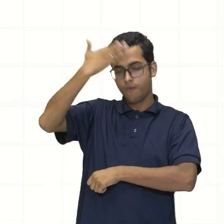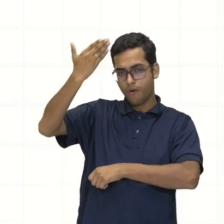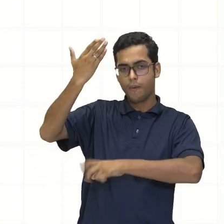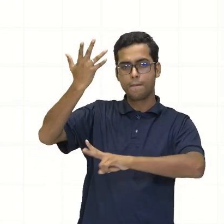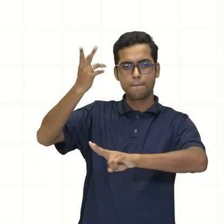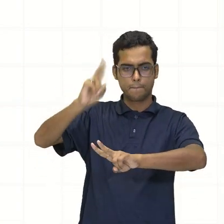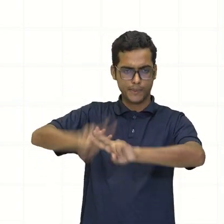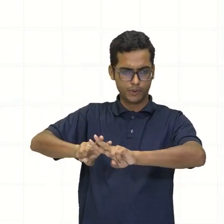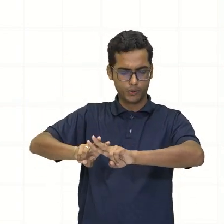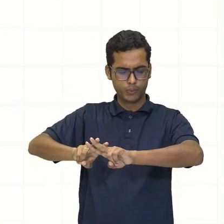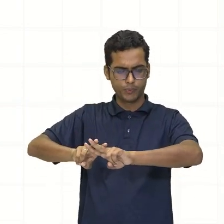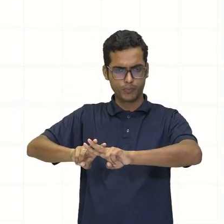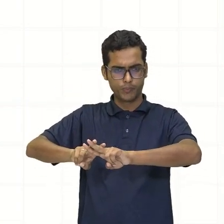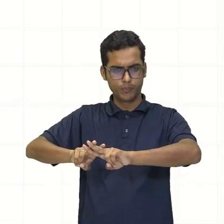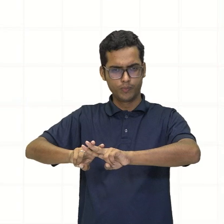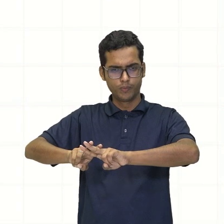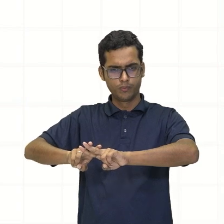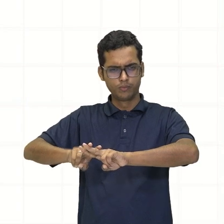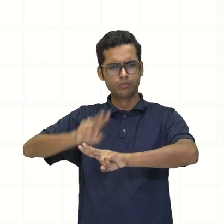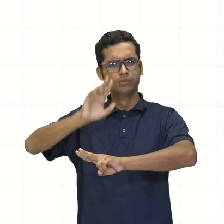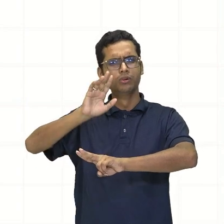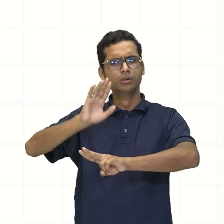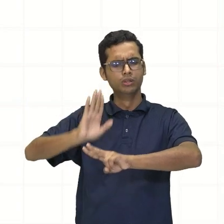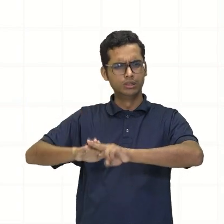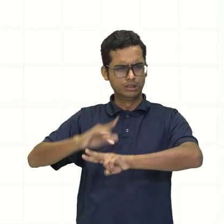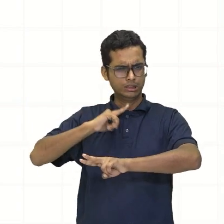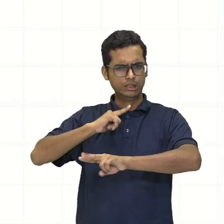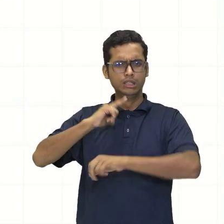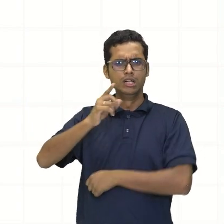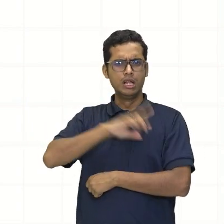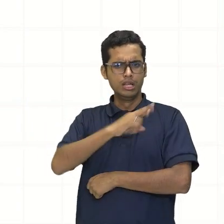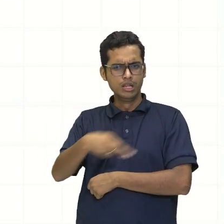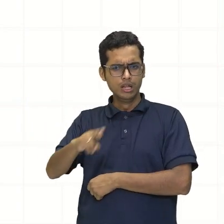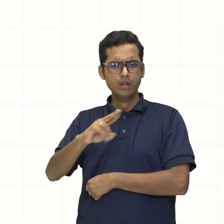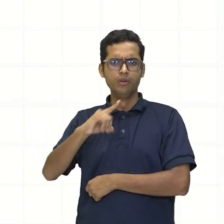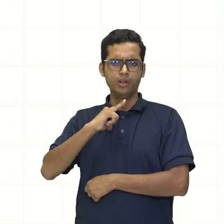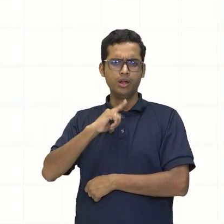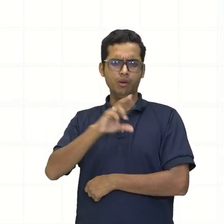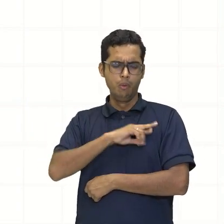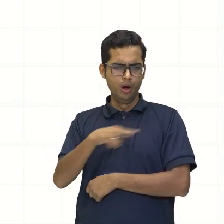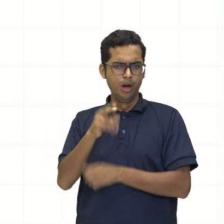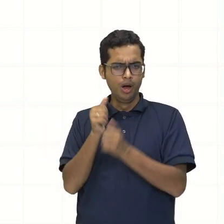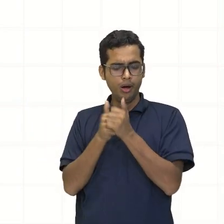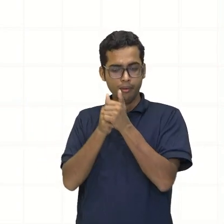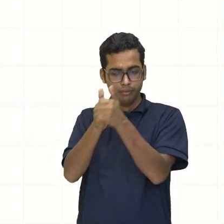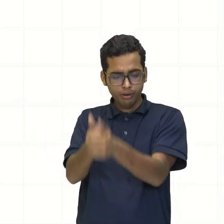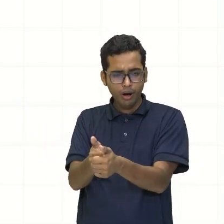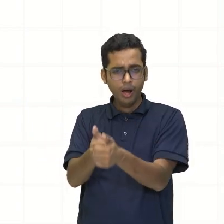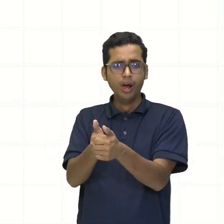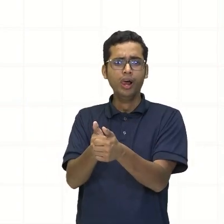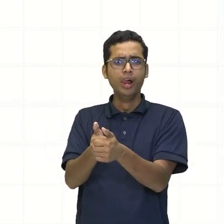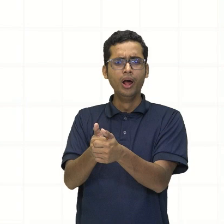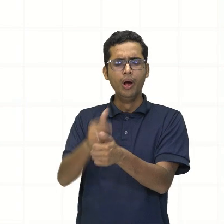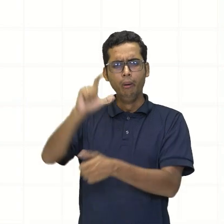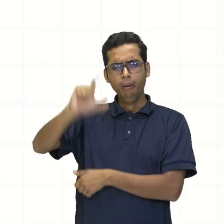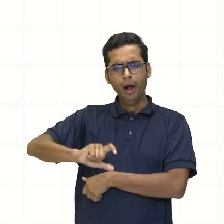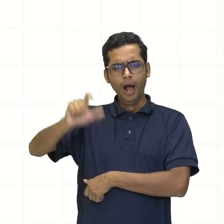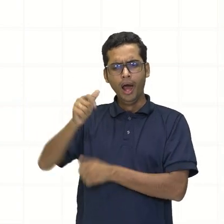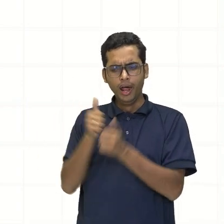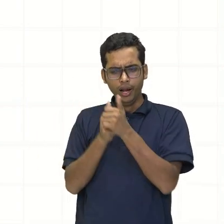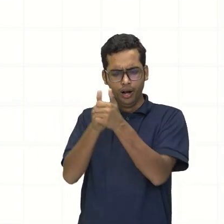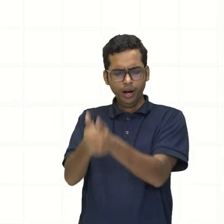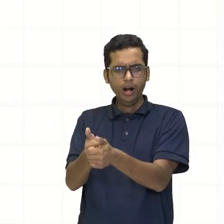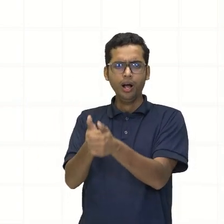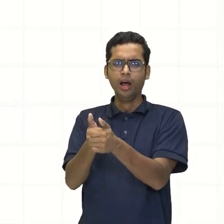capturados. Professora, mas eles já tinham uma religião. Sim, eles já tinham uma religião, mas a religião que eles praticavam não